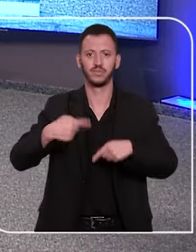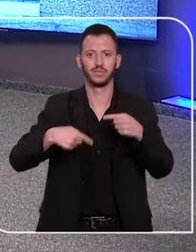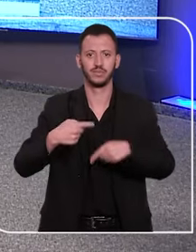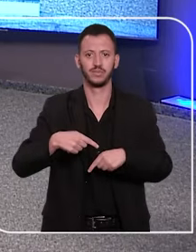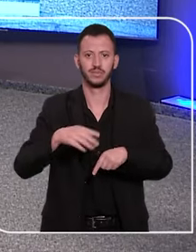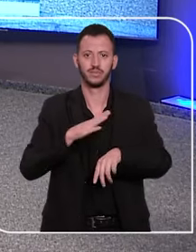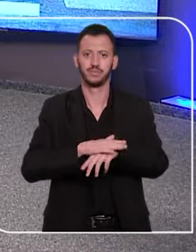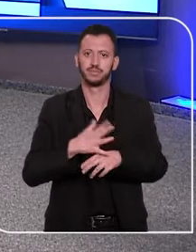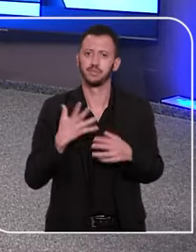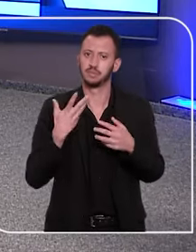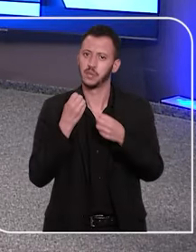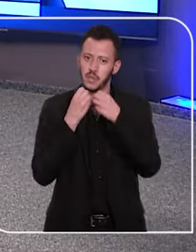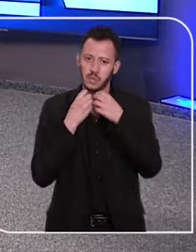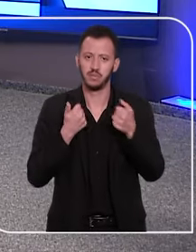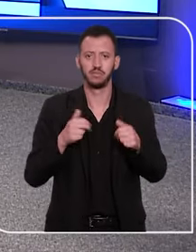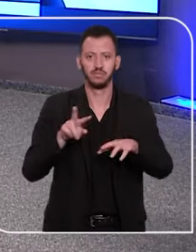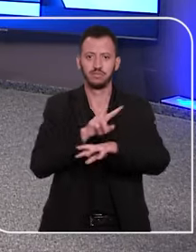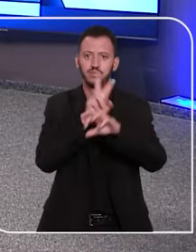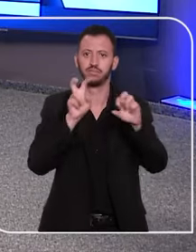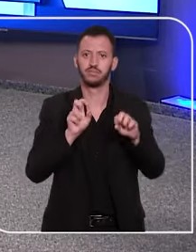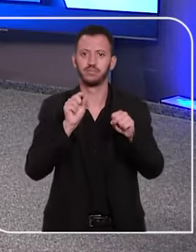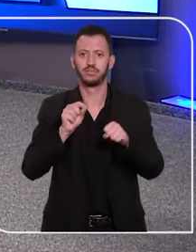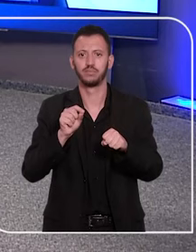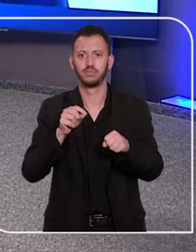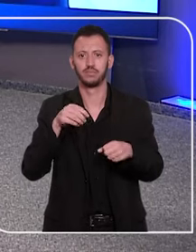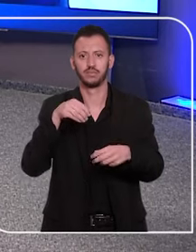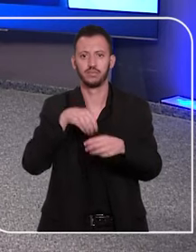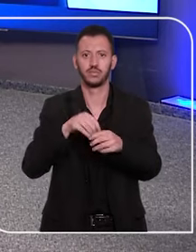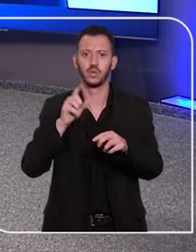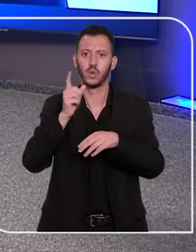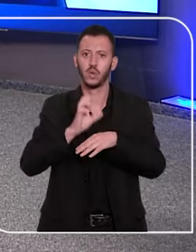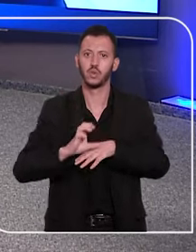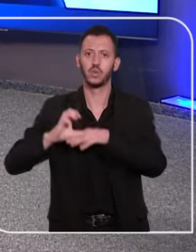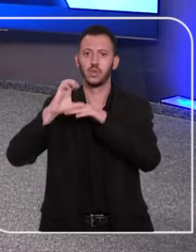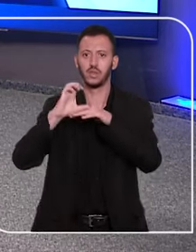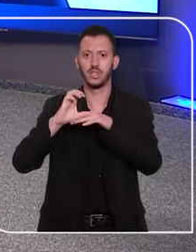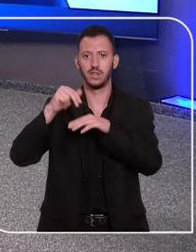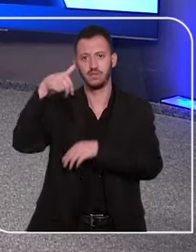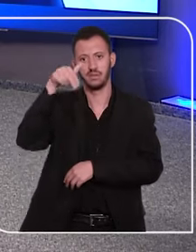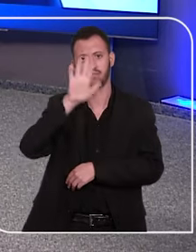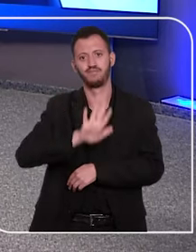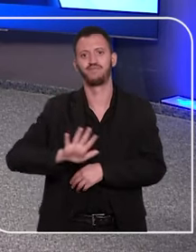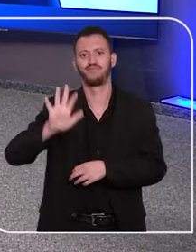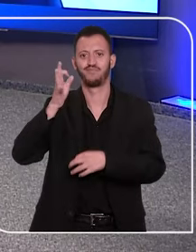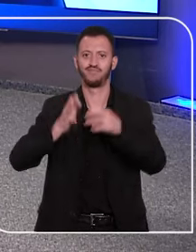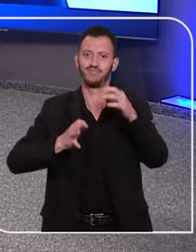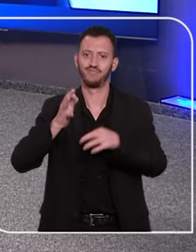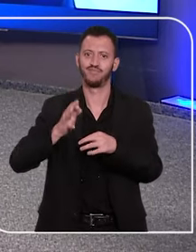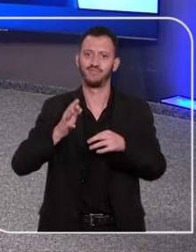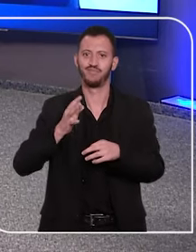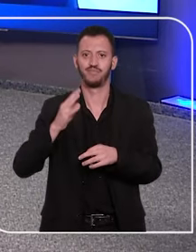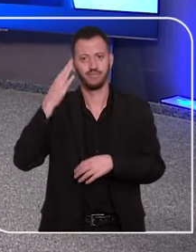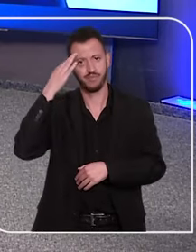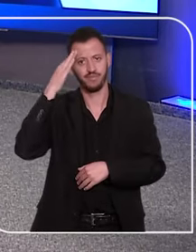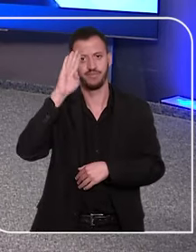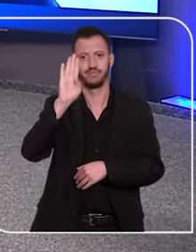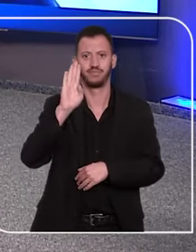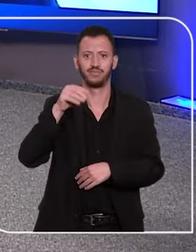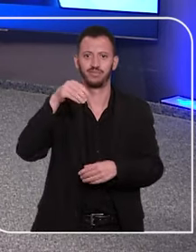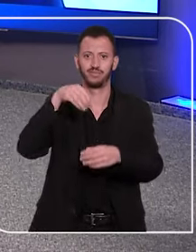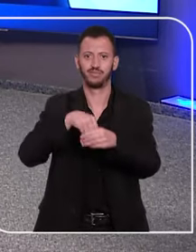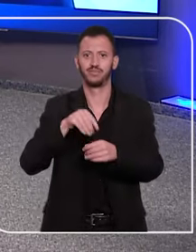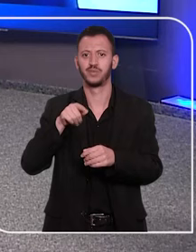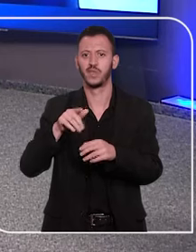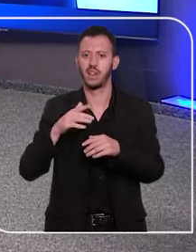esse debate muito bacana sobre o que é considerado pelo Conselho Nacional de Justiça como o principal fator